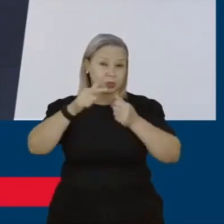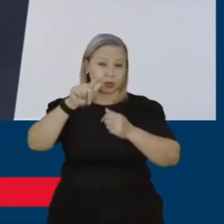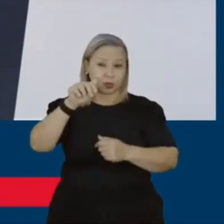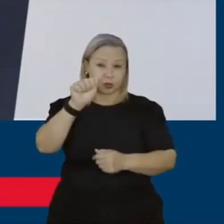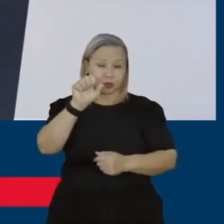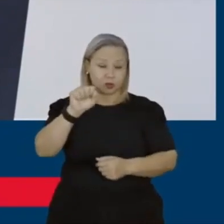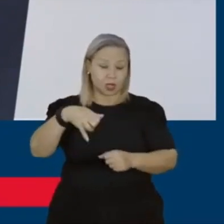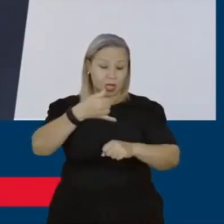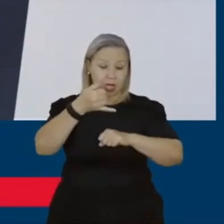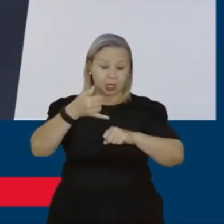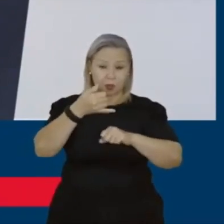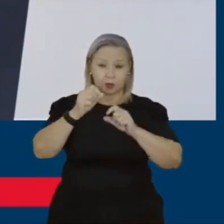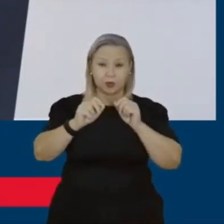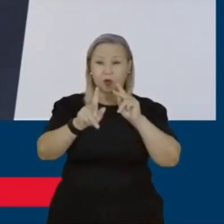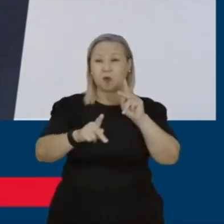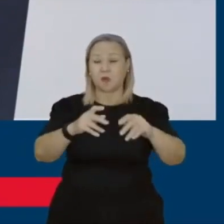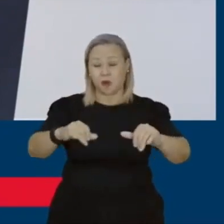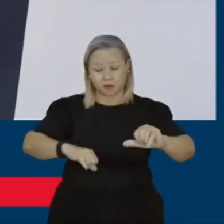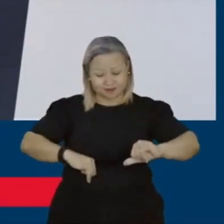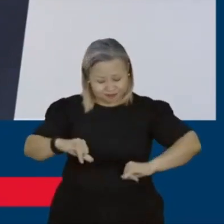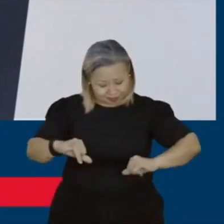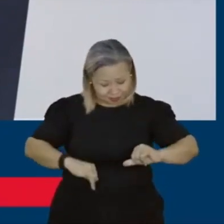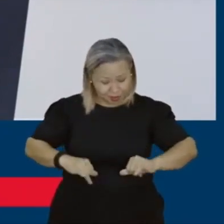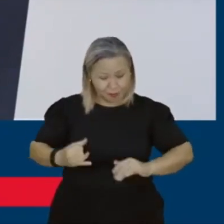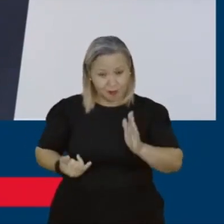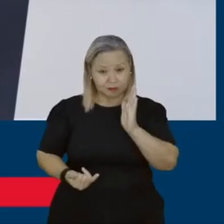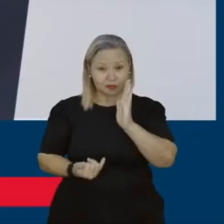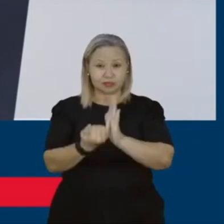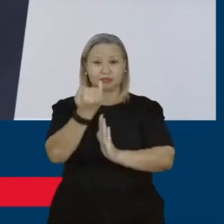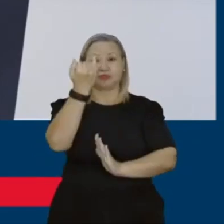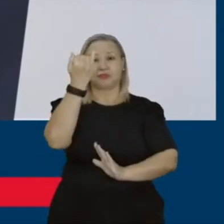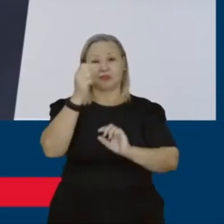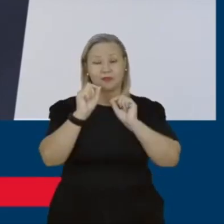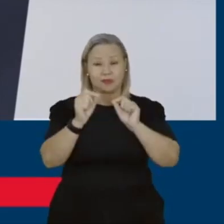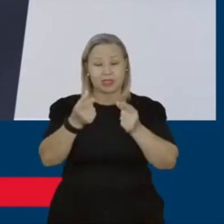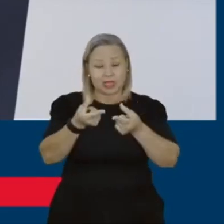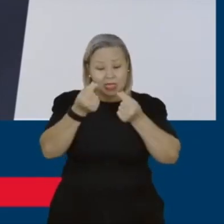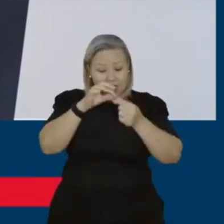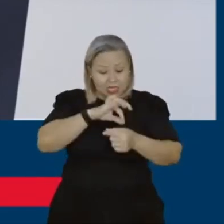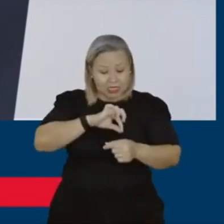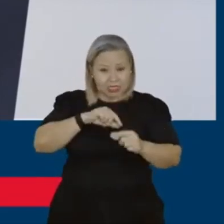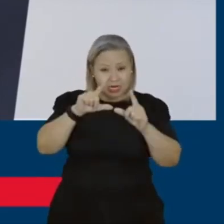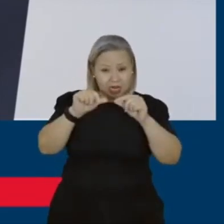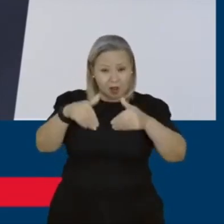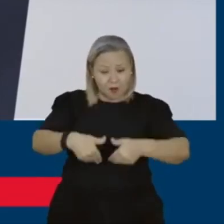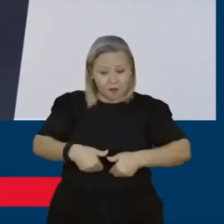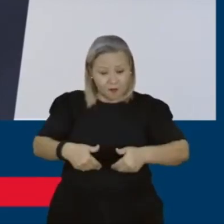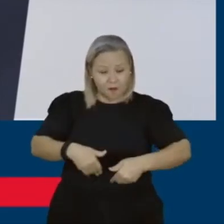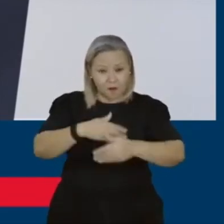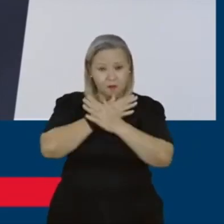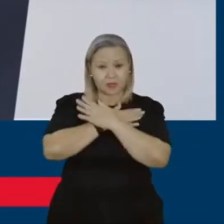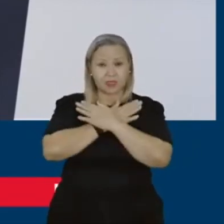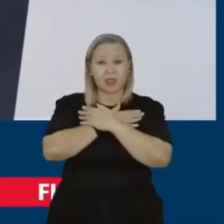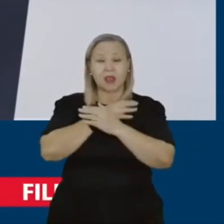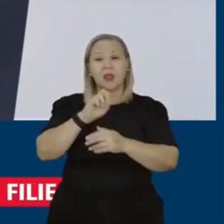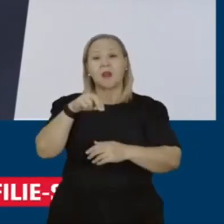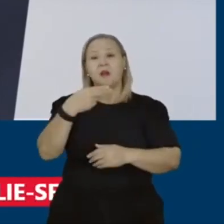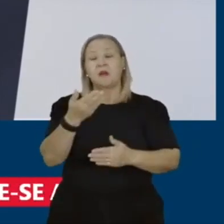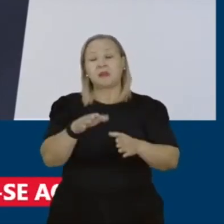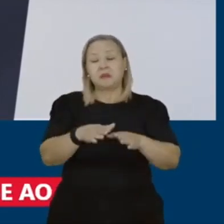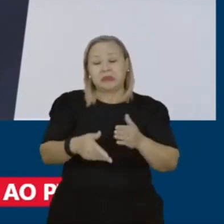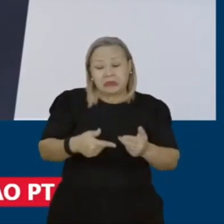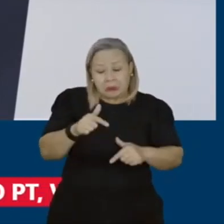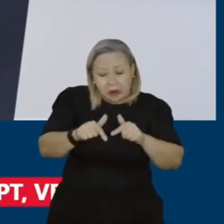do diesel, o povo sofre com a inflação, né? A queda de renda, fome, desemprego ou também o subemprego. Eu queria que o